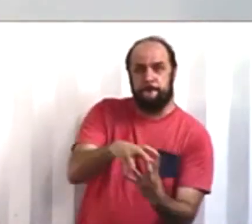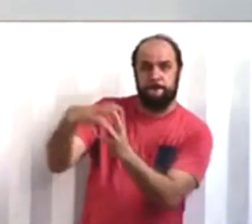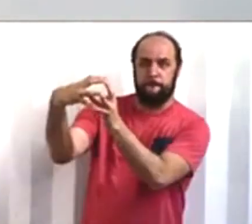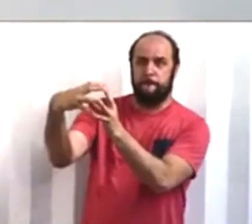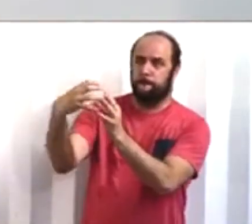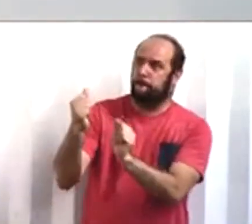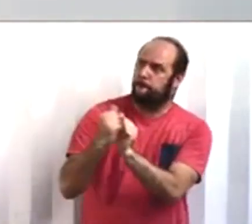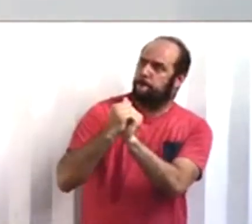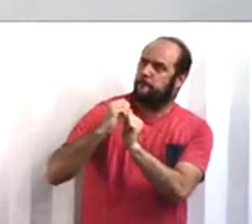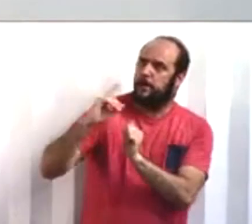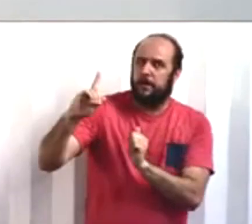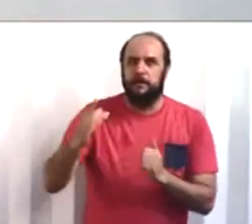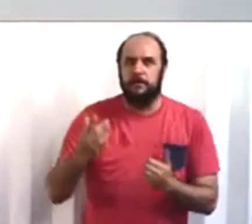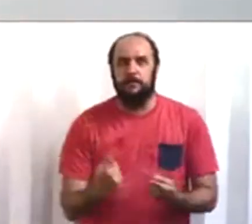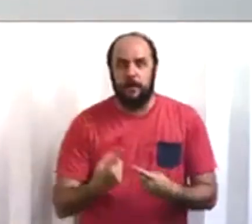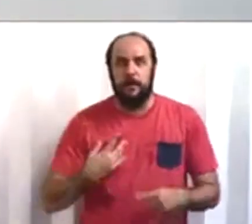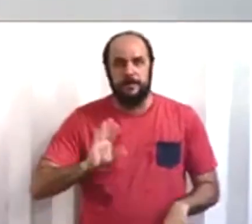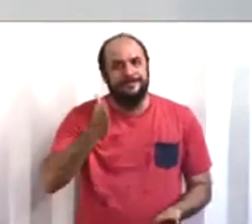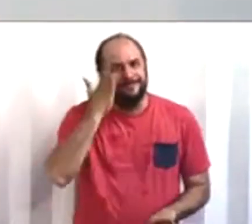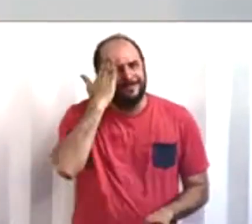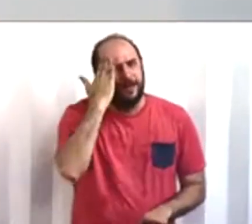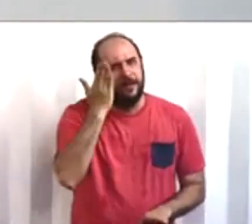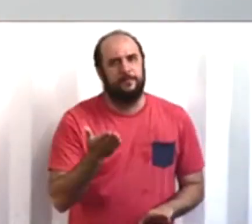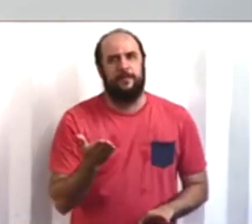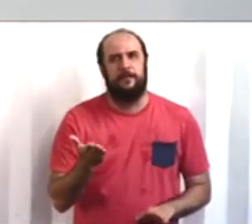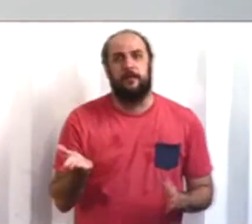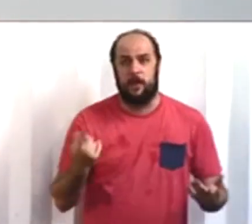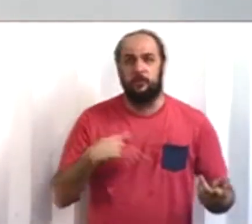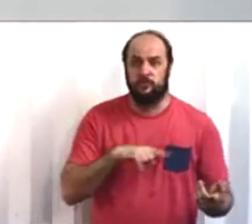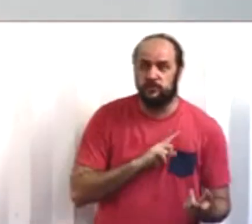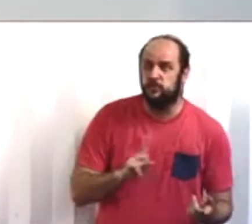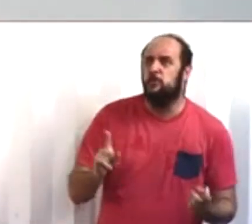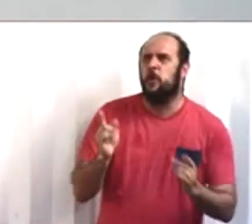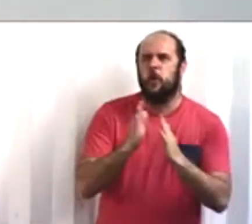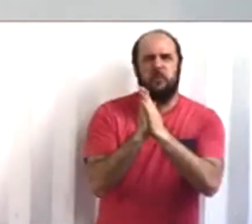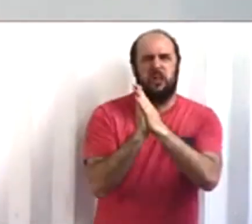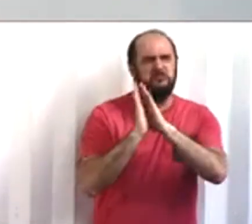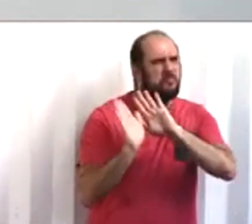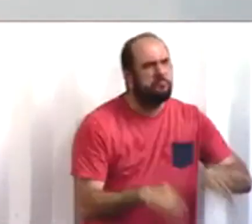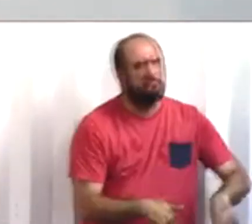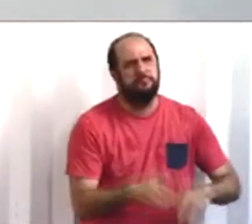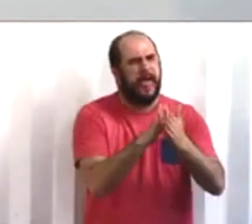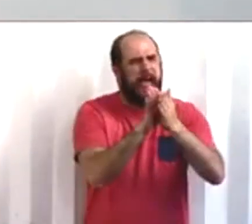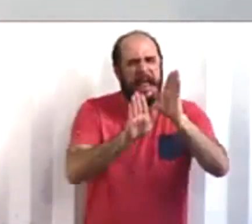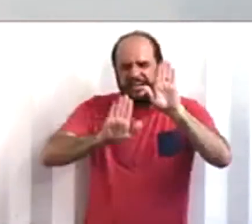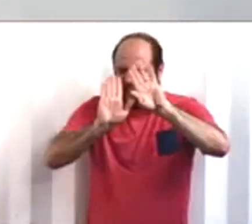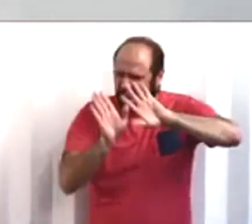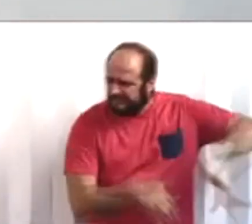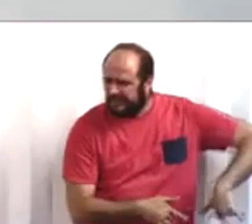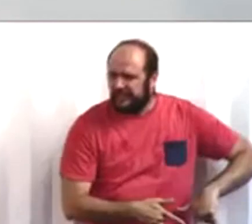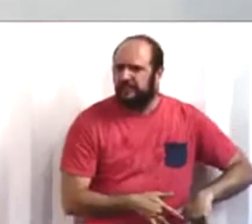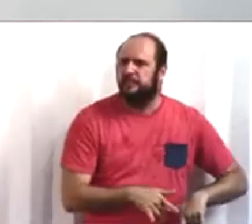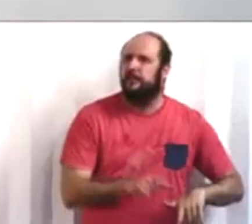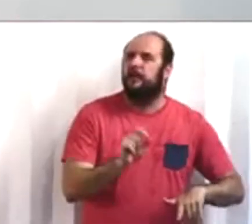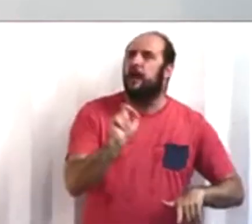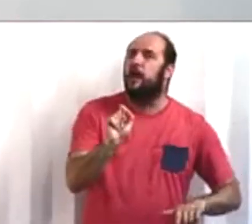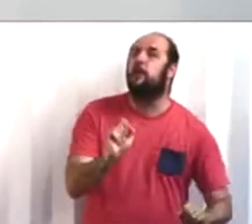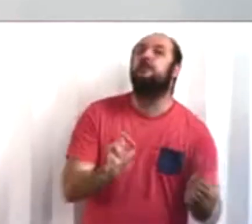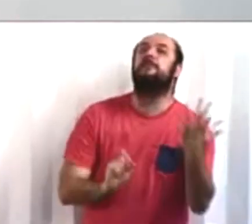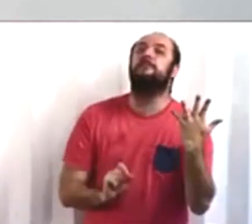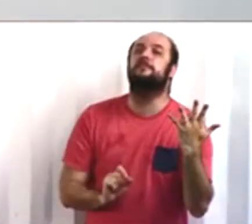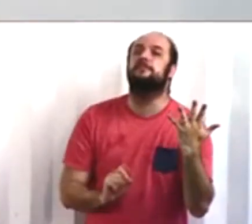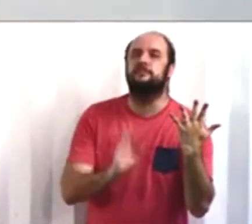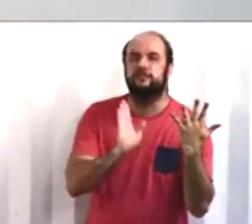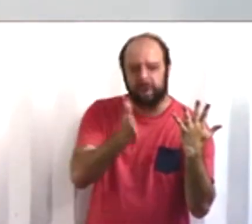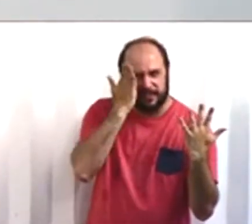nós sabemos o que nos acontece quando nós não oramos, quando nós não adoramos, quando nós nos amamos. A palavra